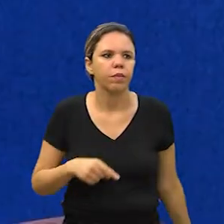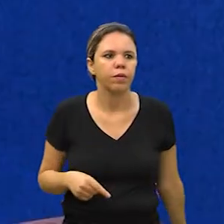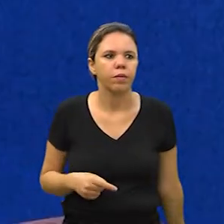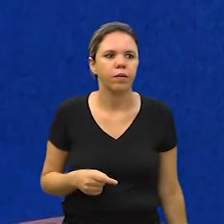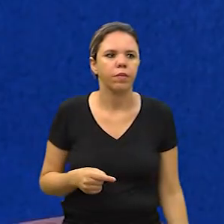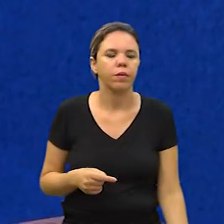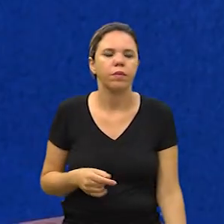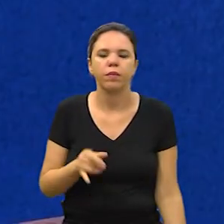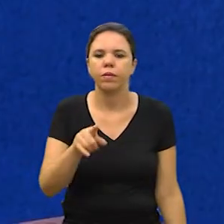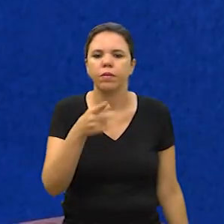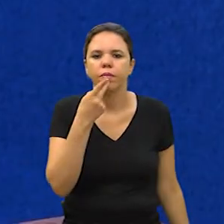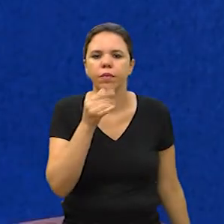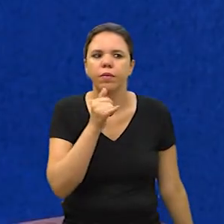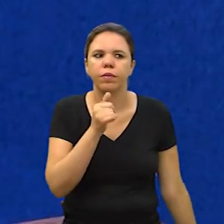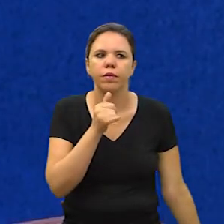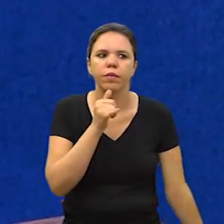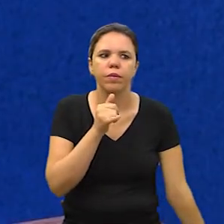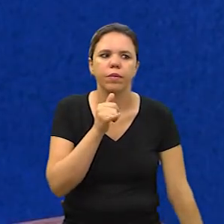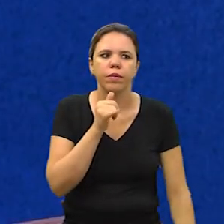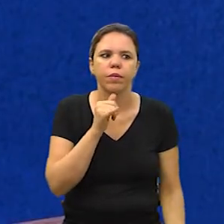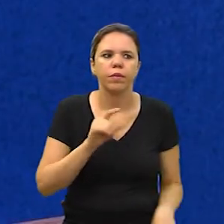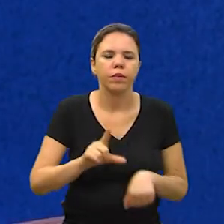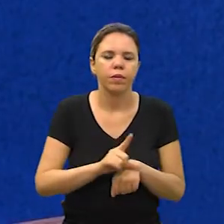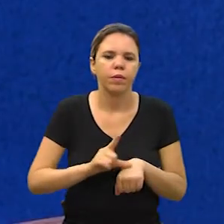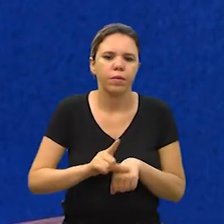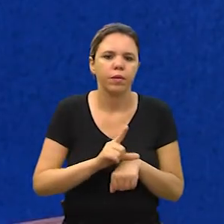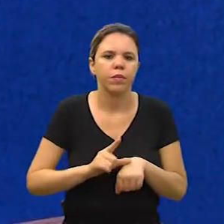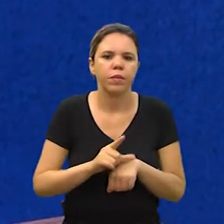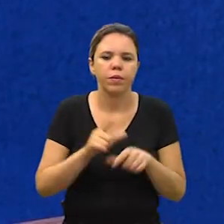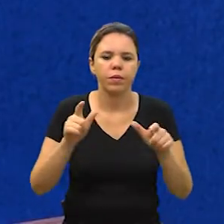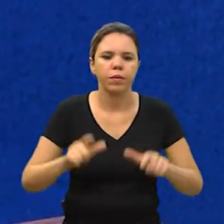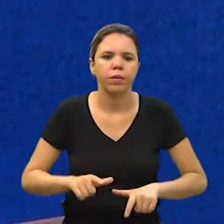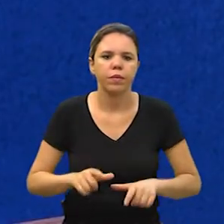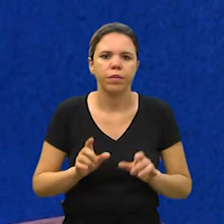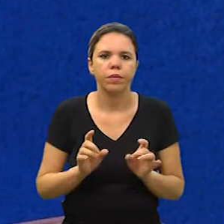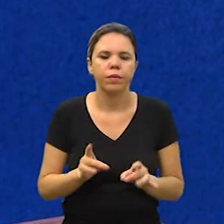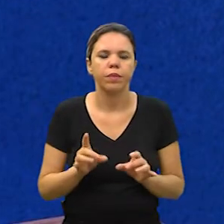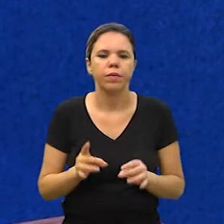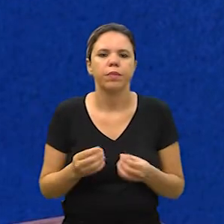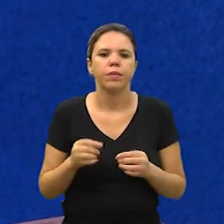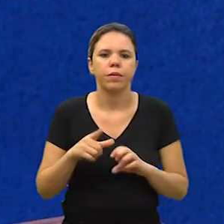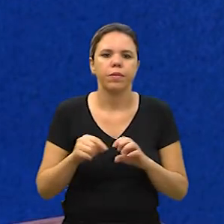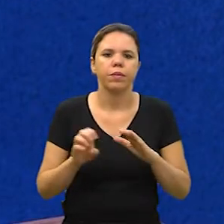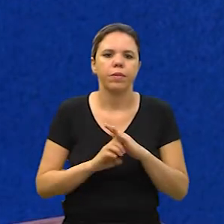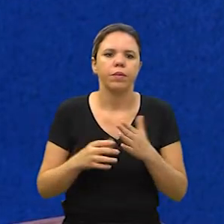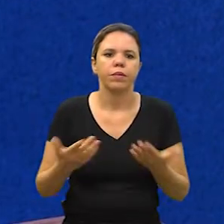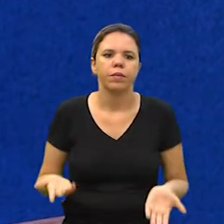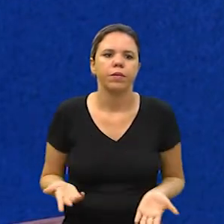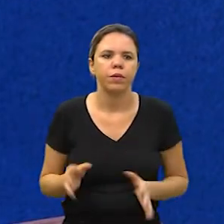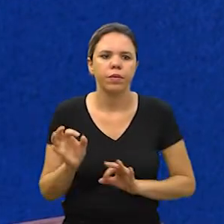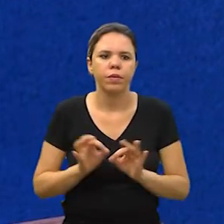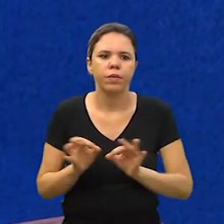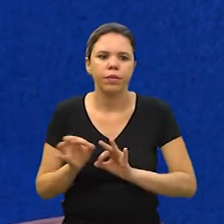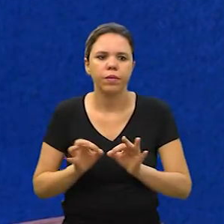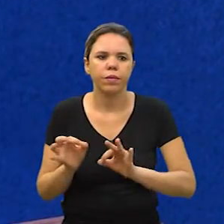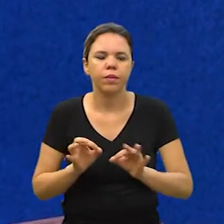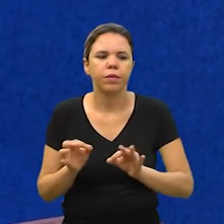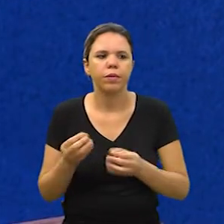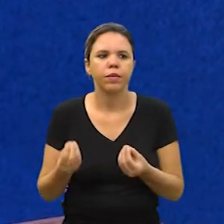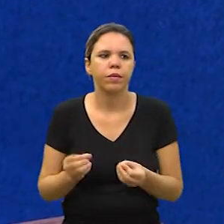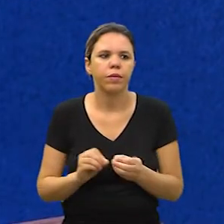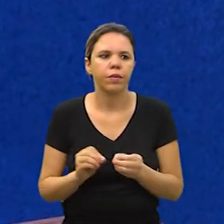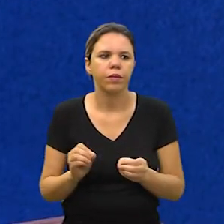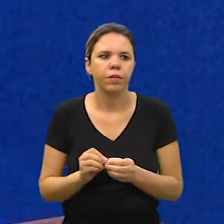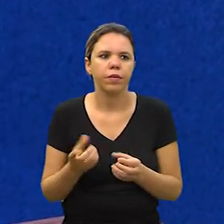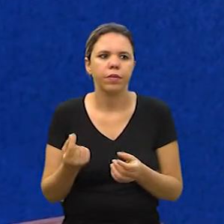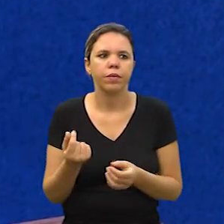Você falou, por exemplo, também da questão da legislação, do local onde vai ser o empreendimento, planejamento e como fica a